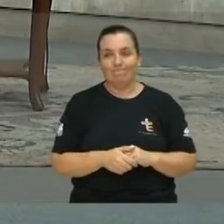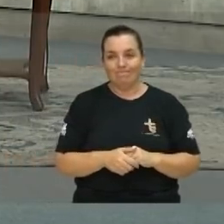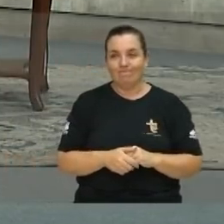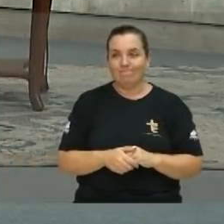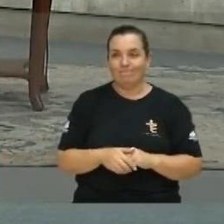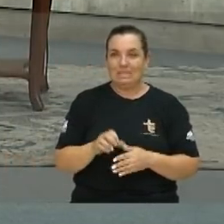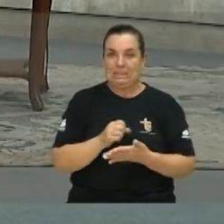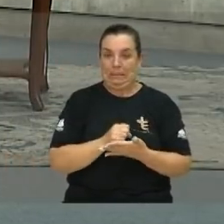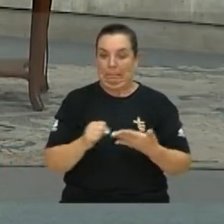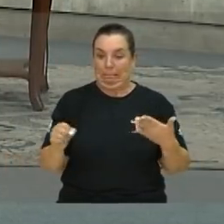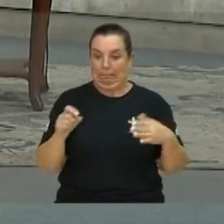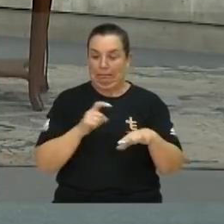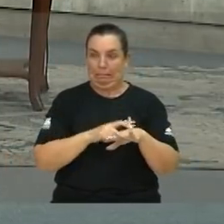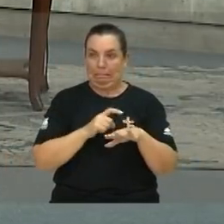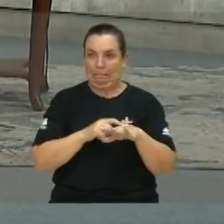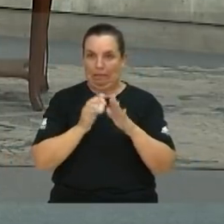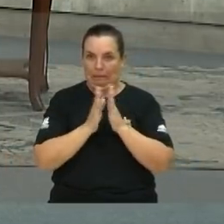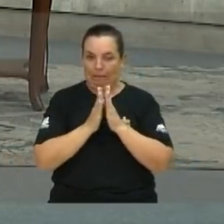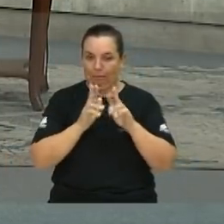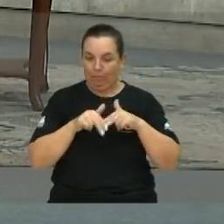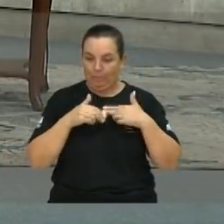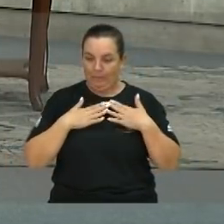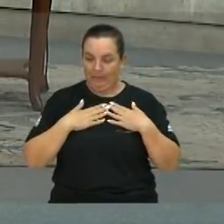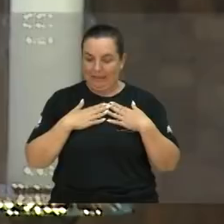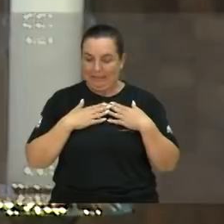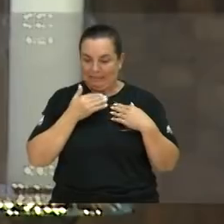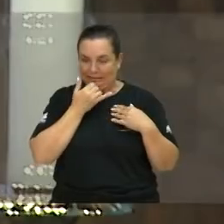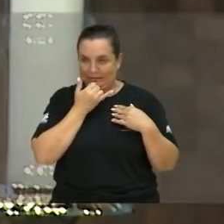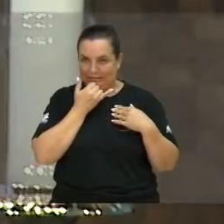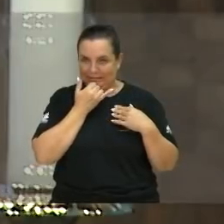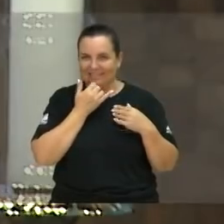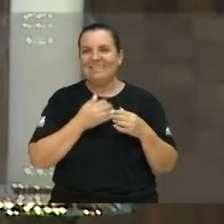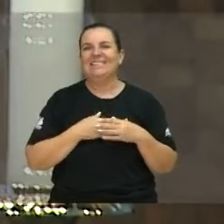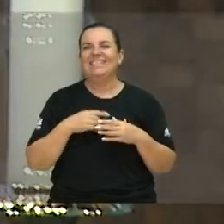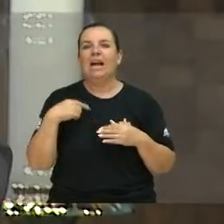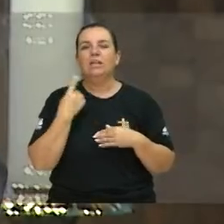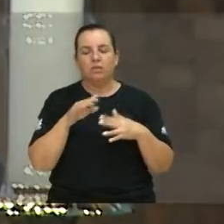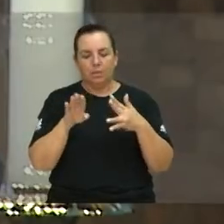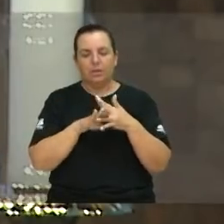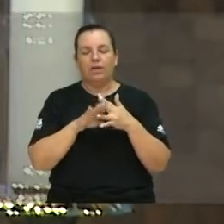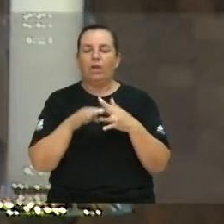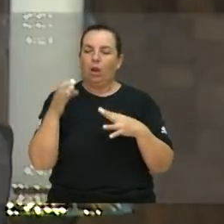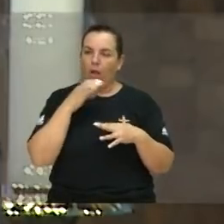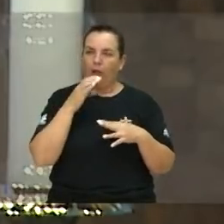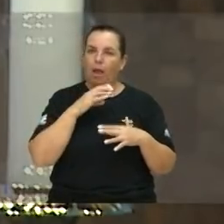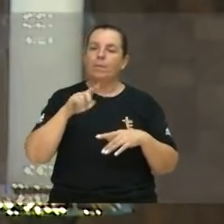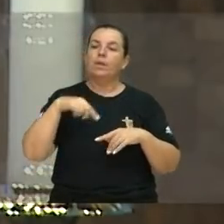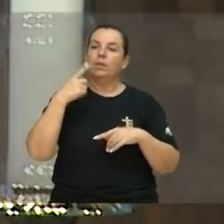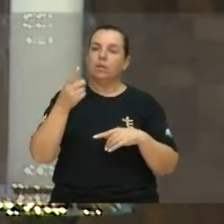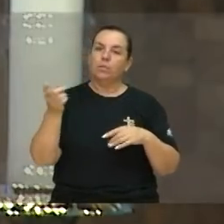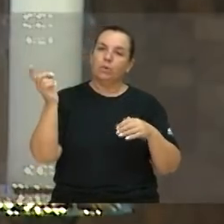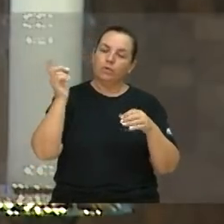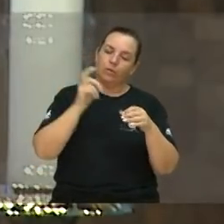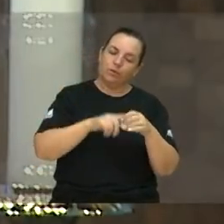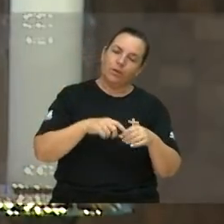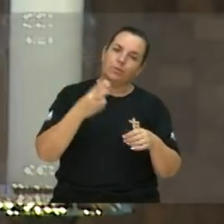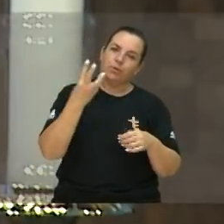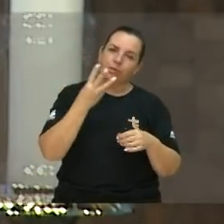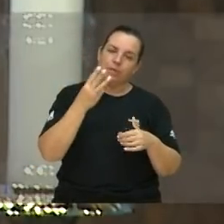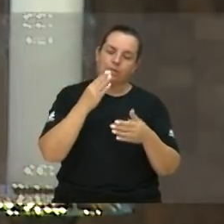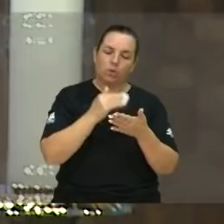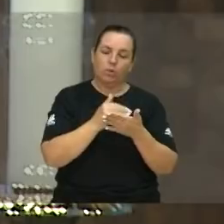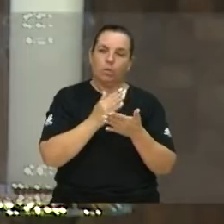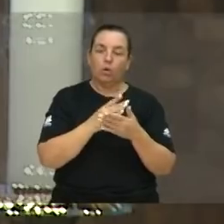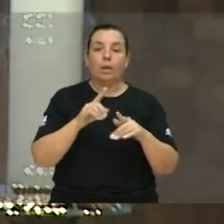passei do tempo rezem por mim mas vamos por um breve intervalo e depois teremos o terceiro e último bloco